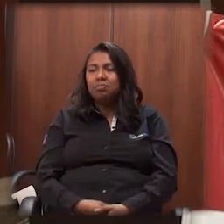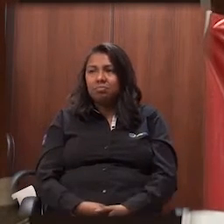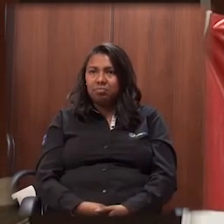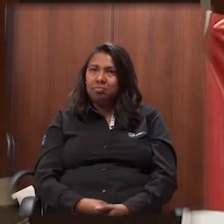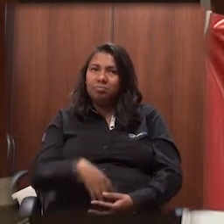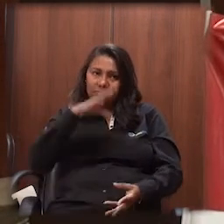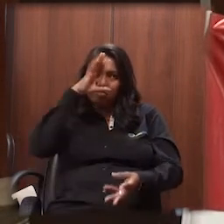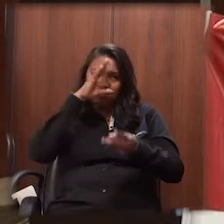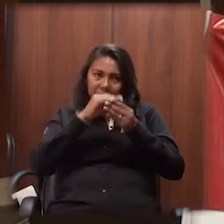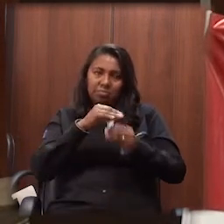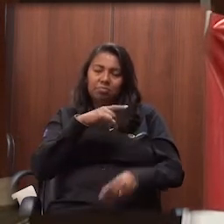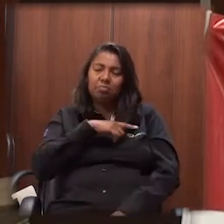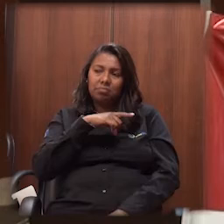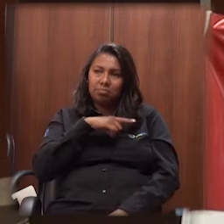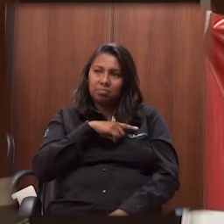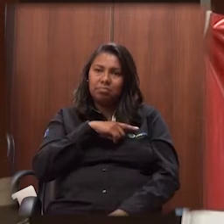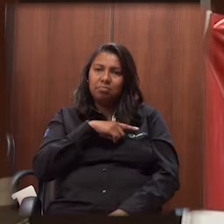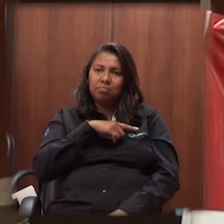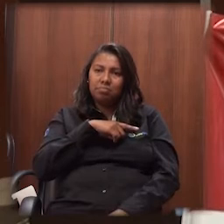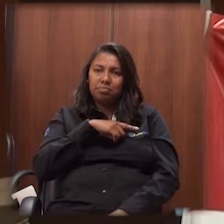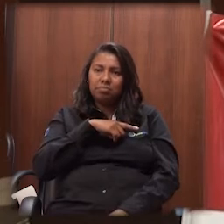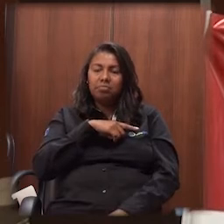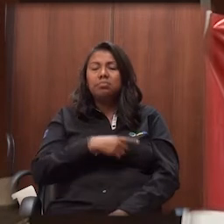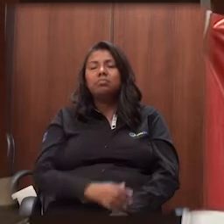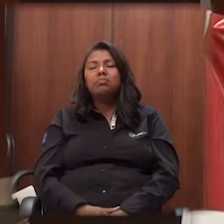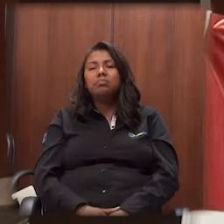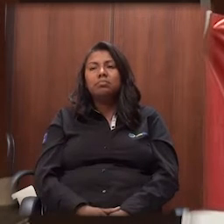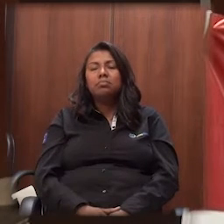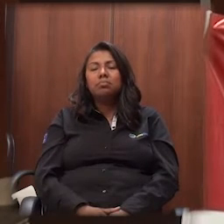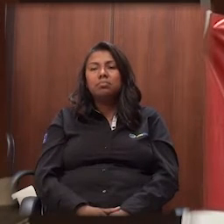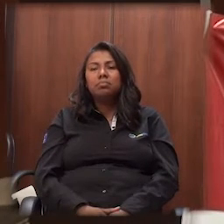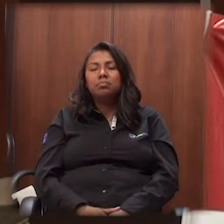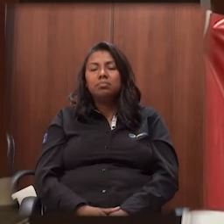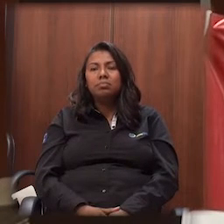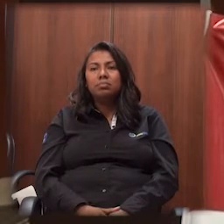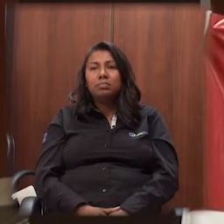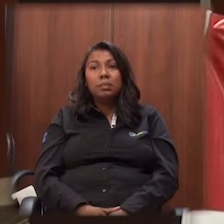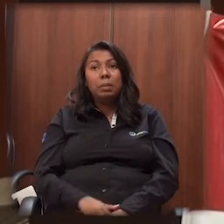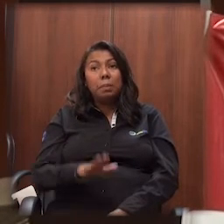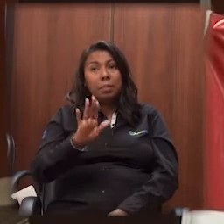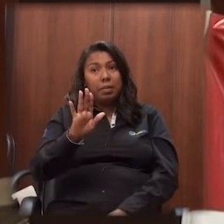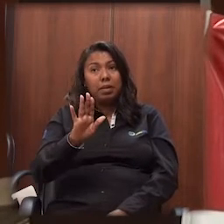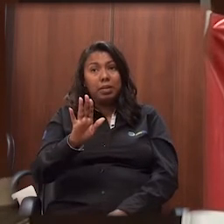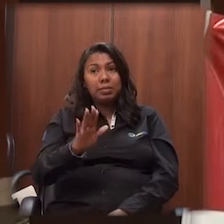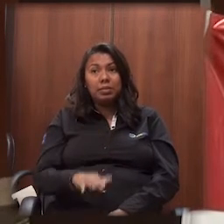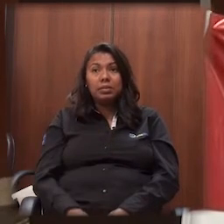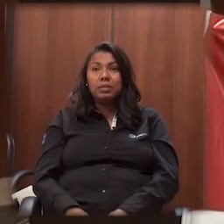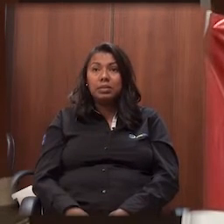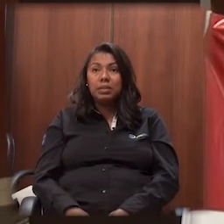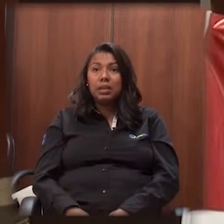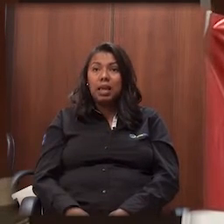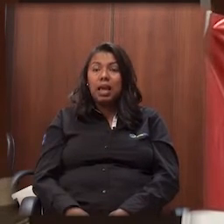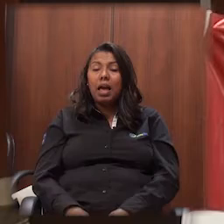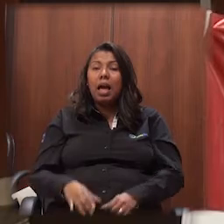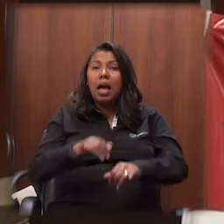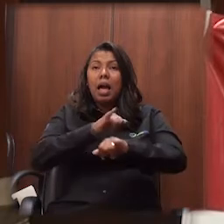de tudo que a gente está analisando. Não obstante, e isso que é de pasmar, a Declaração Universal dos Direitos